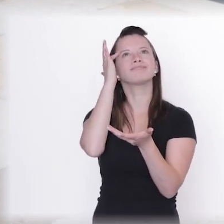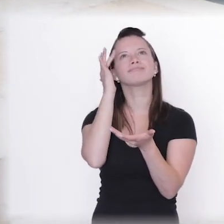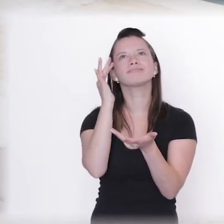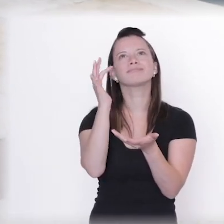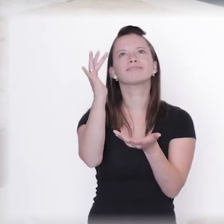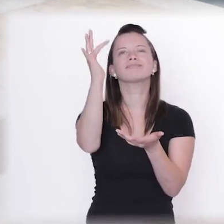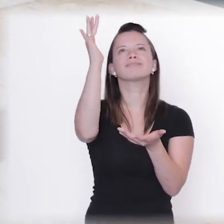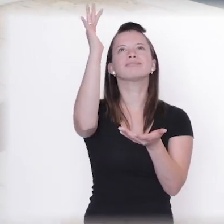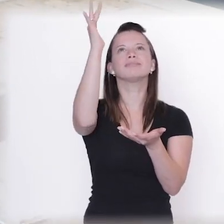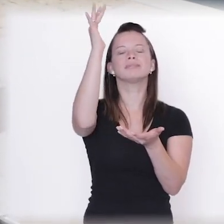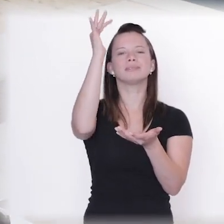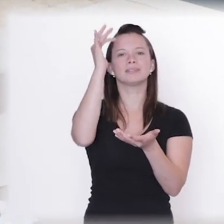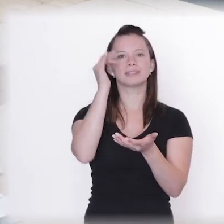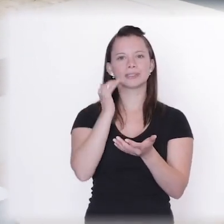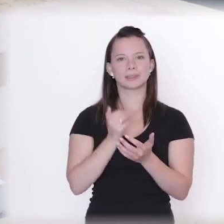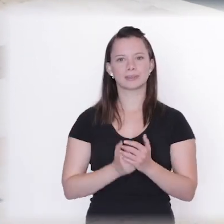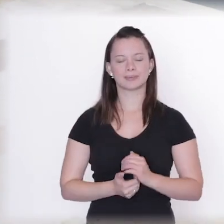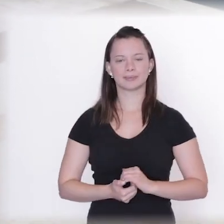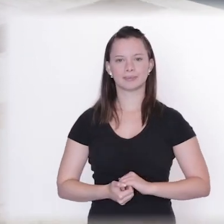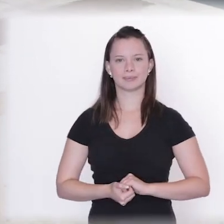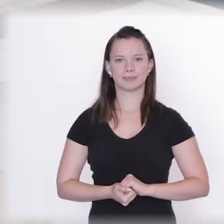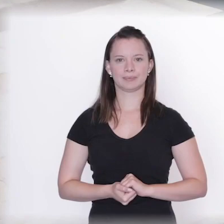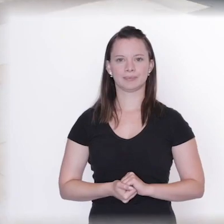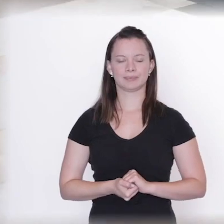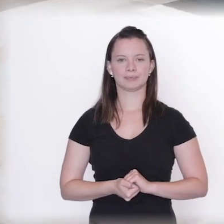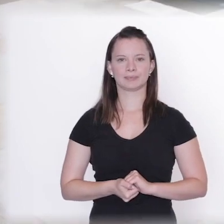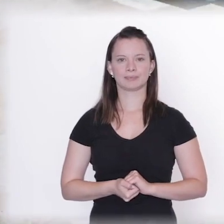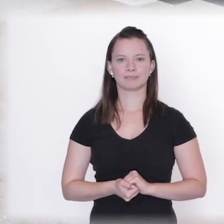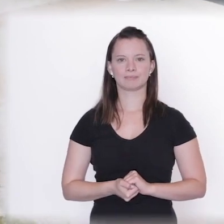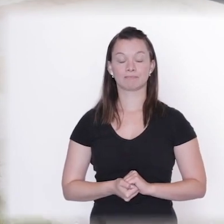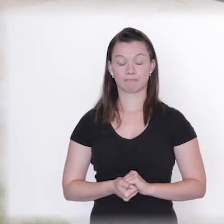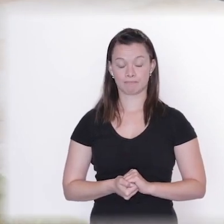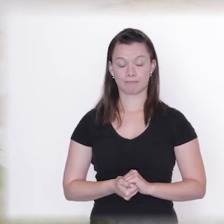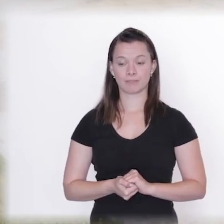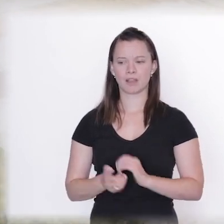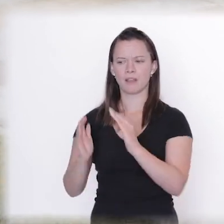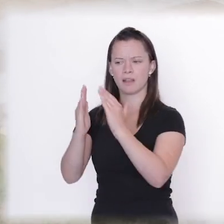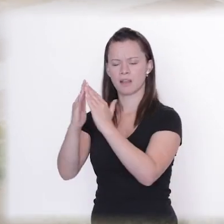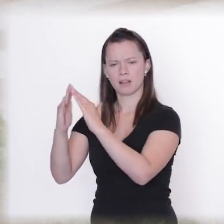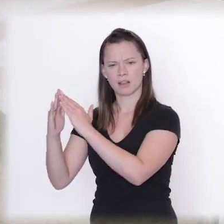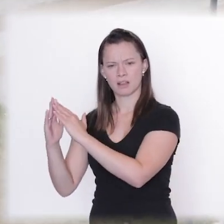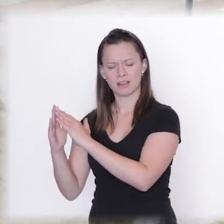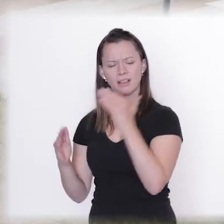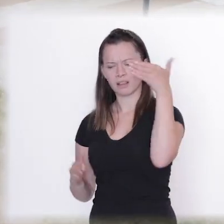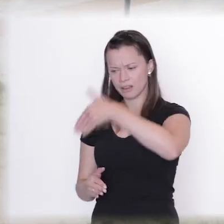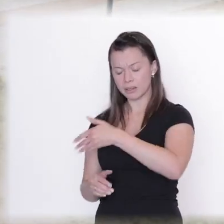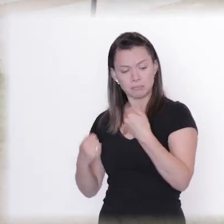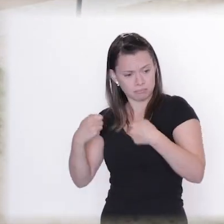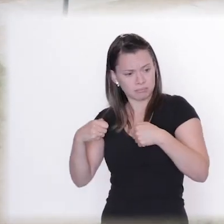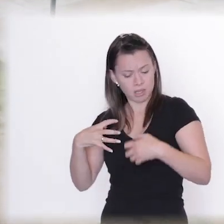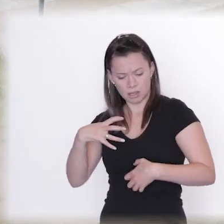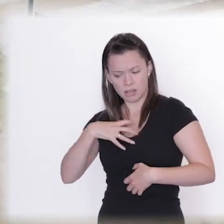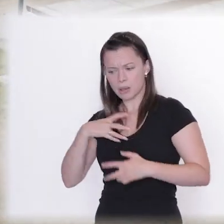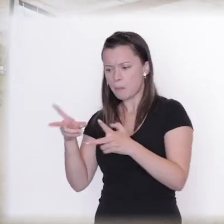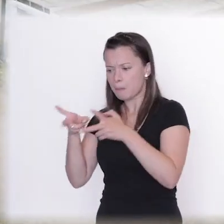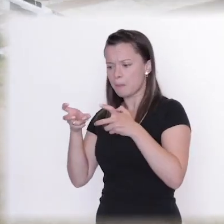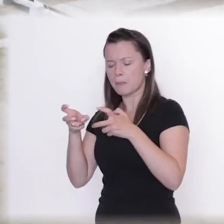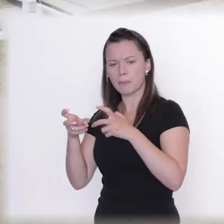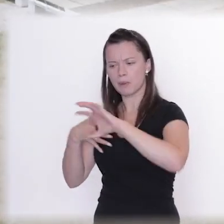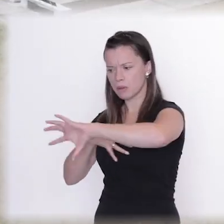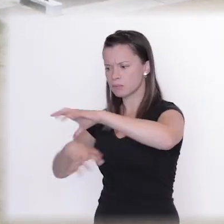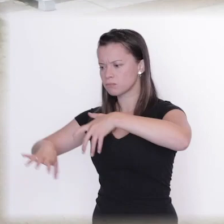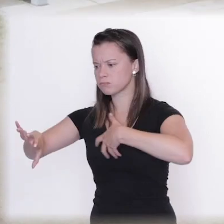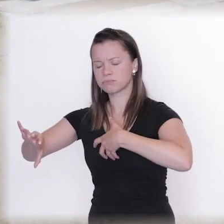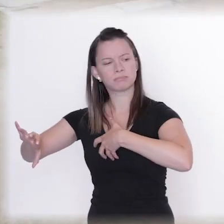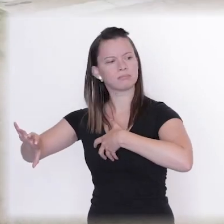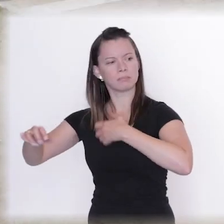Tem que ir na favela, tem que ir na periferia e sentir como é que é. Tem que ver uma escola pública. Eu falava para meus alunos durante 27 anos na UF. Vá na